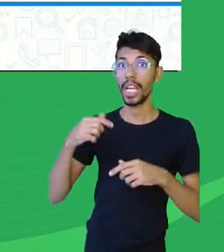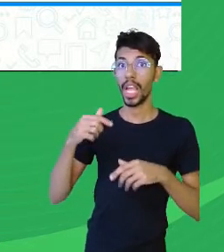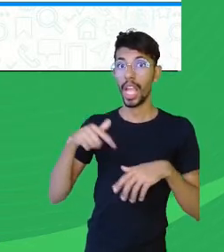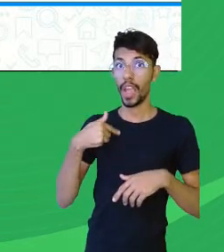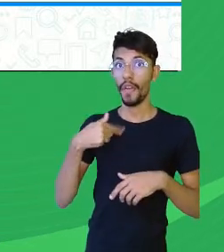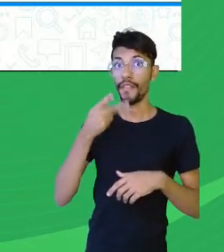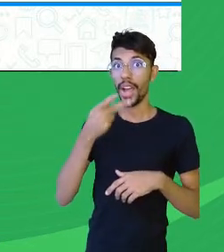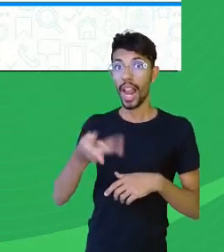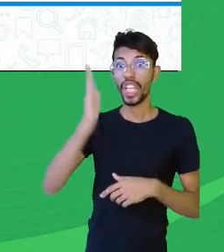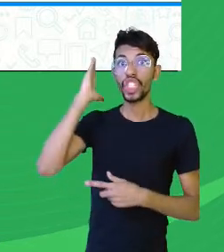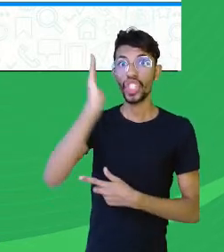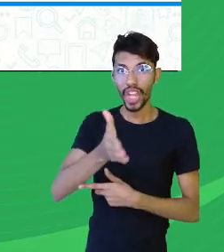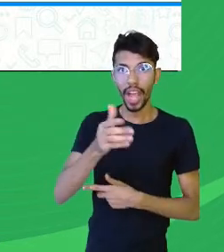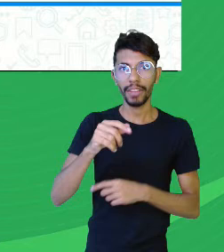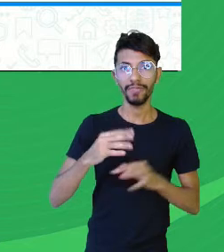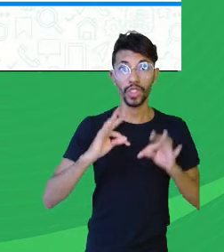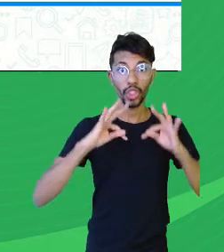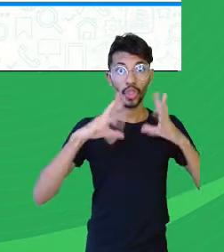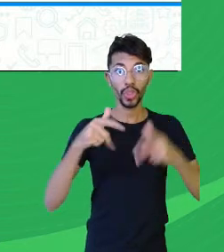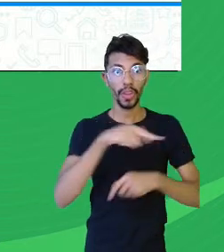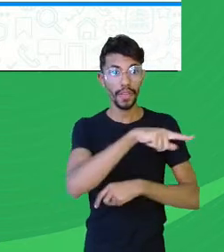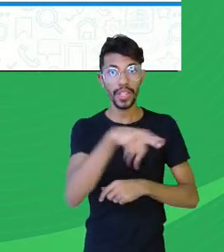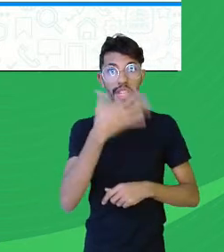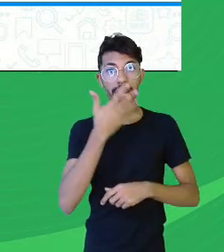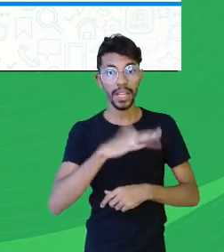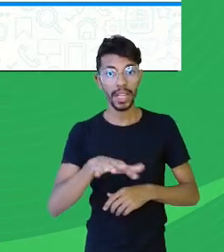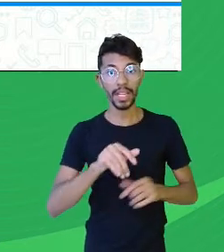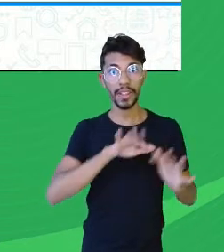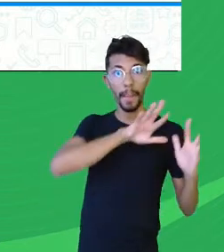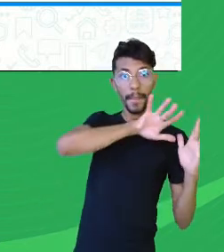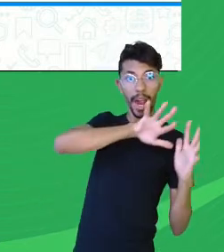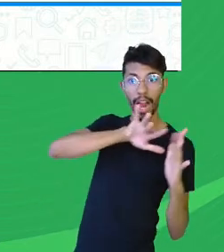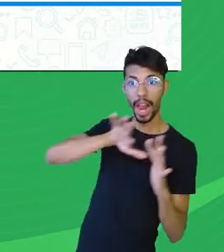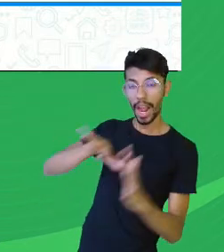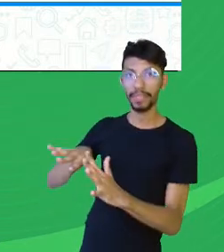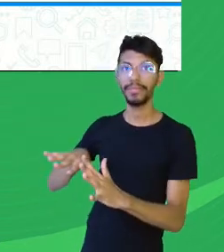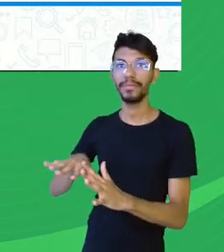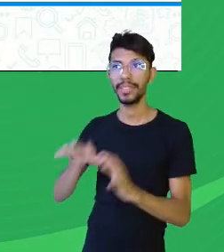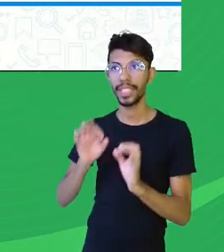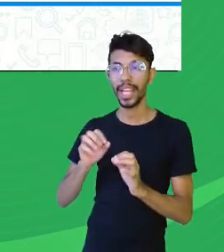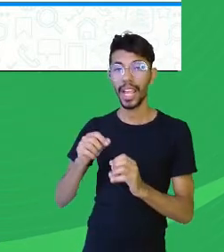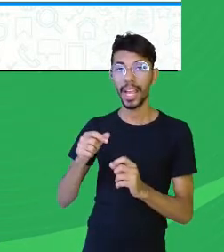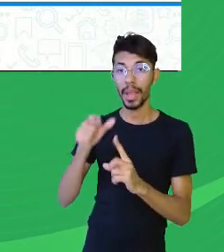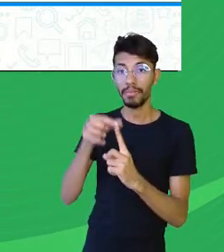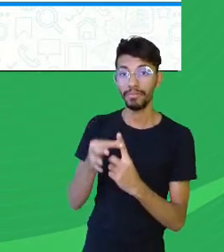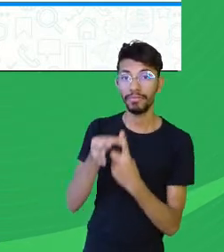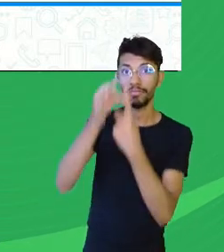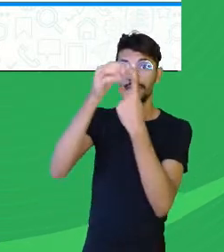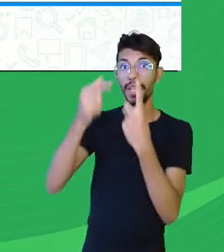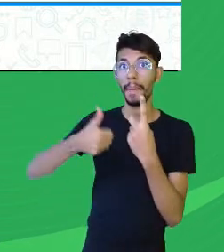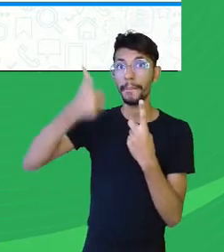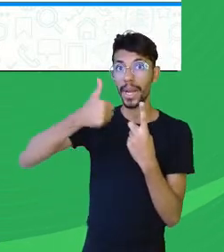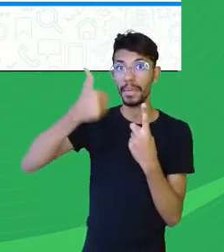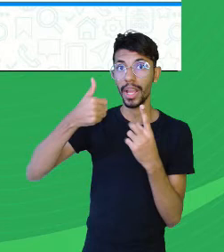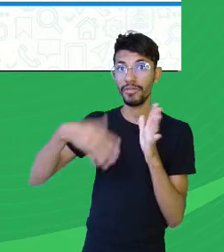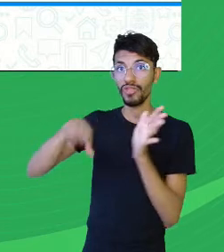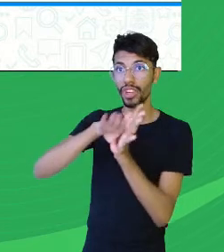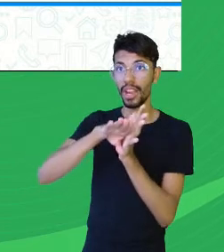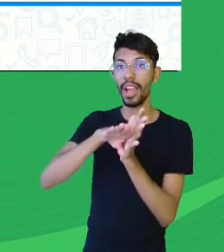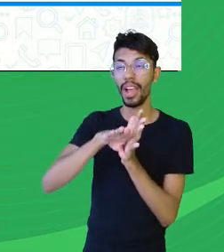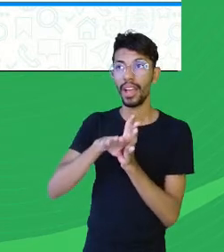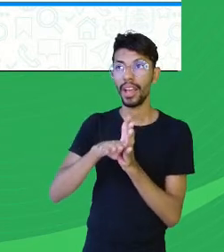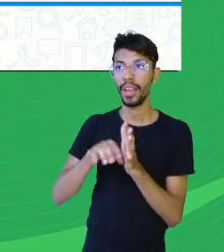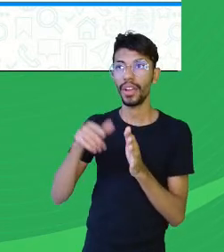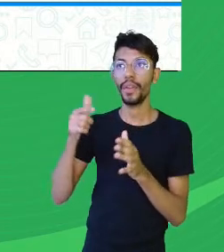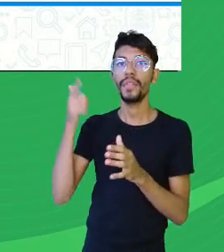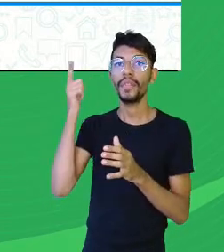já, todas vocês irão correr. A que chegar primeiro vai pegar aquela cesta, vai poder